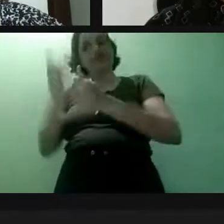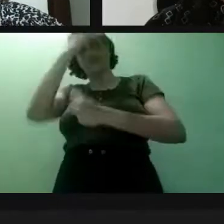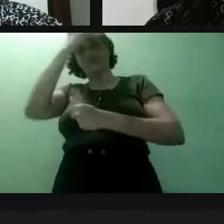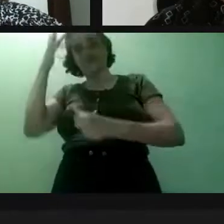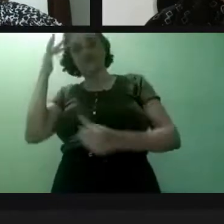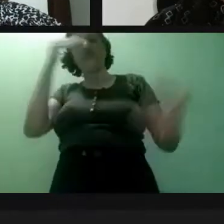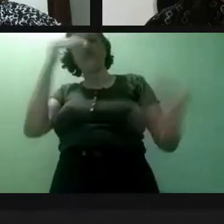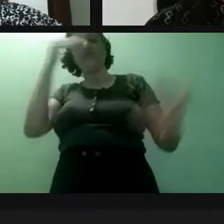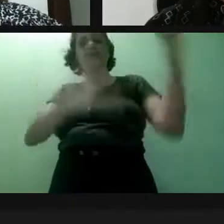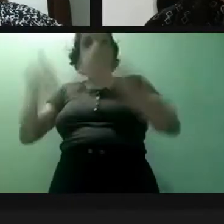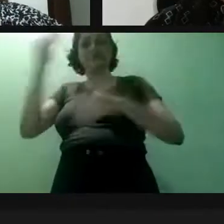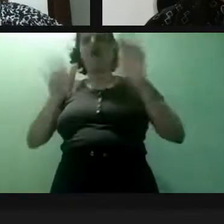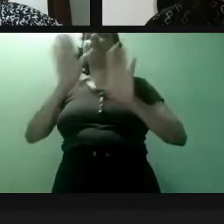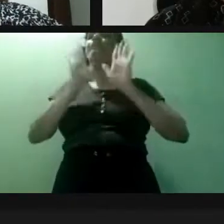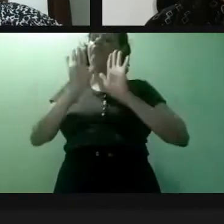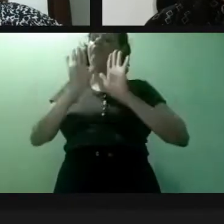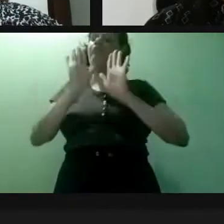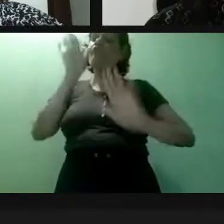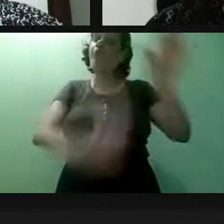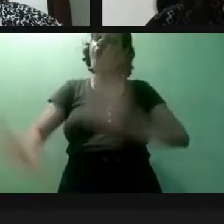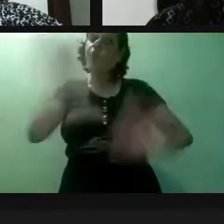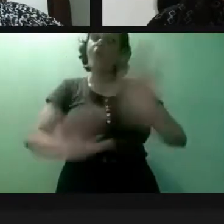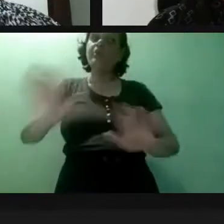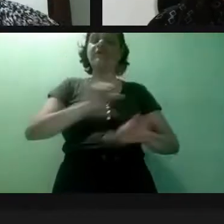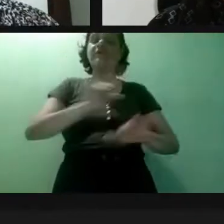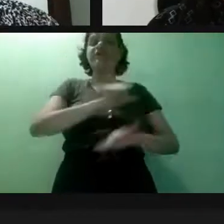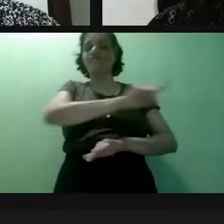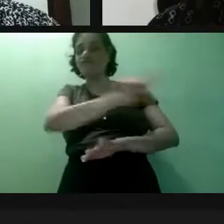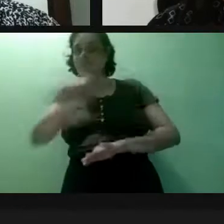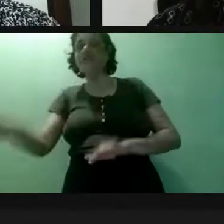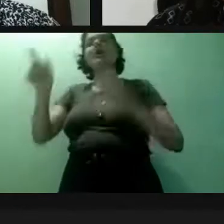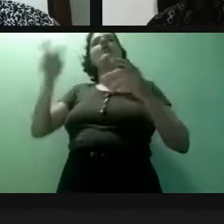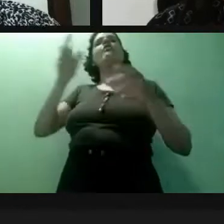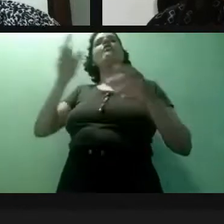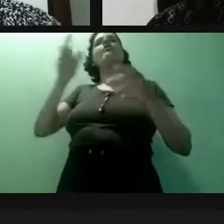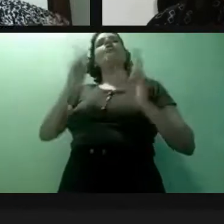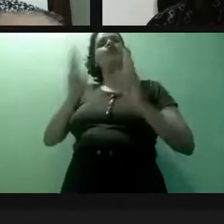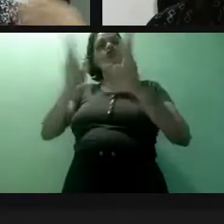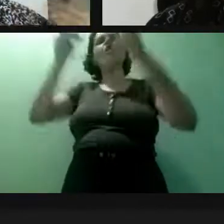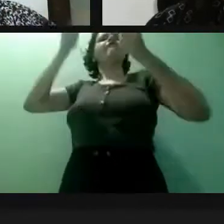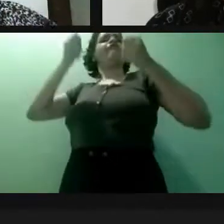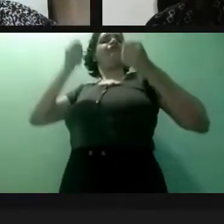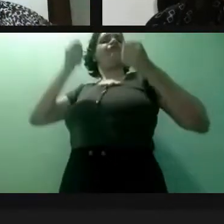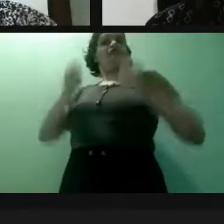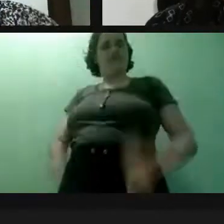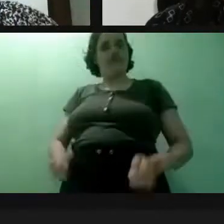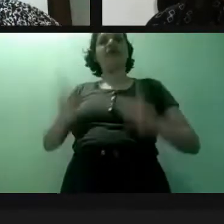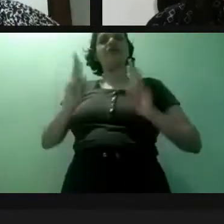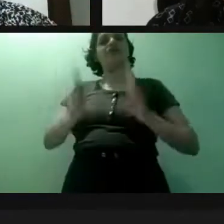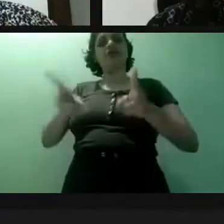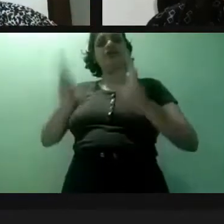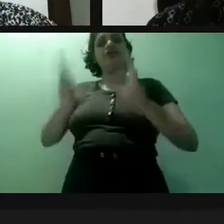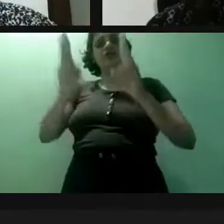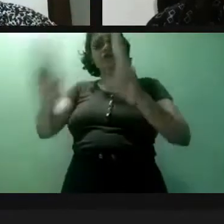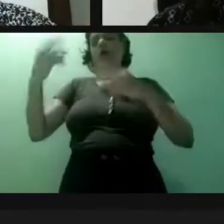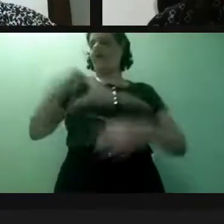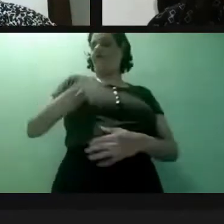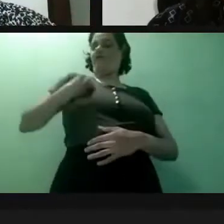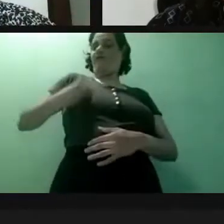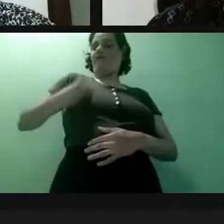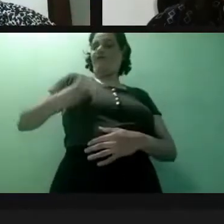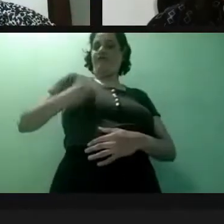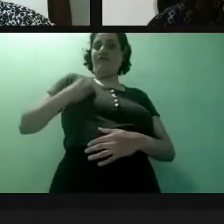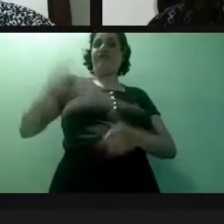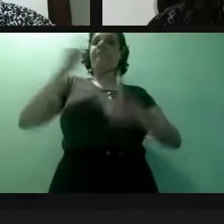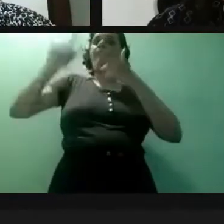Cuidem-se, né? Continuemos aí firmes e que possamos começar a conviver com essa